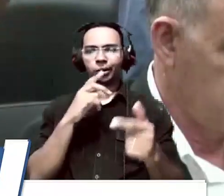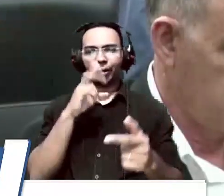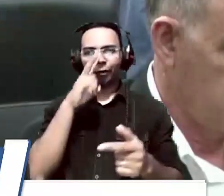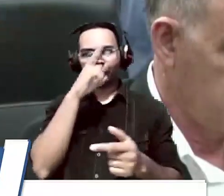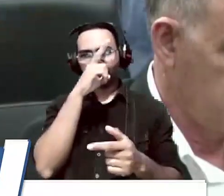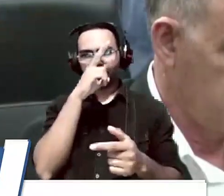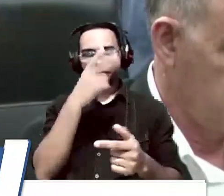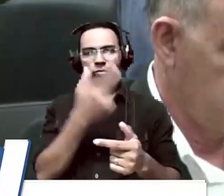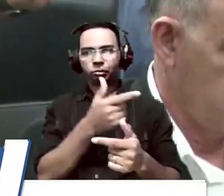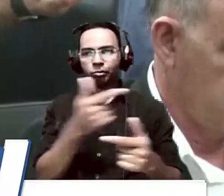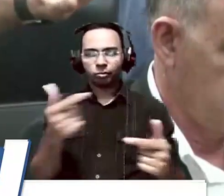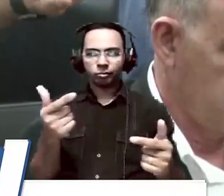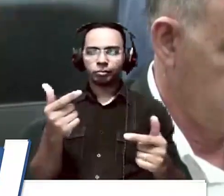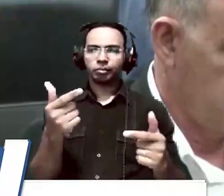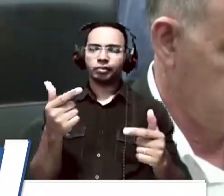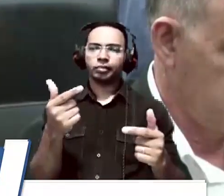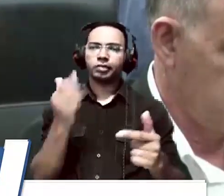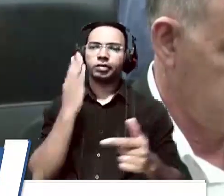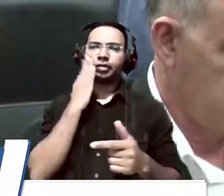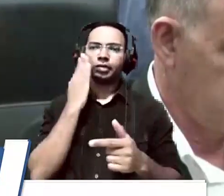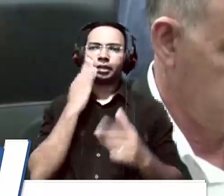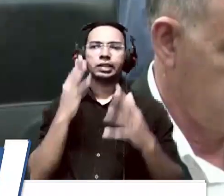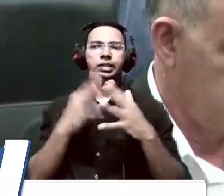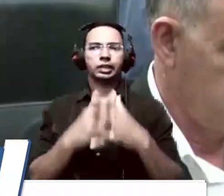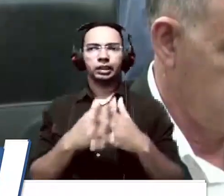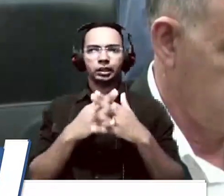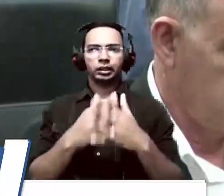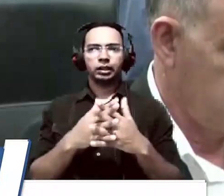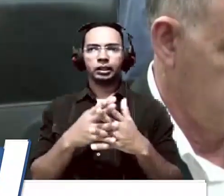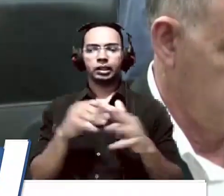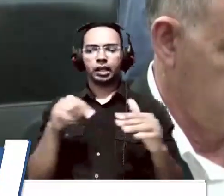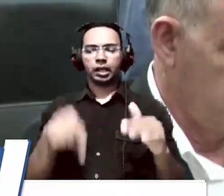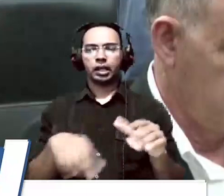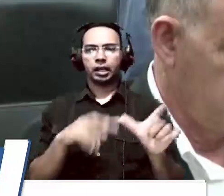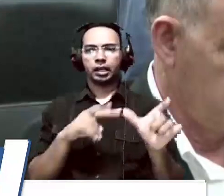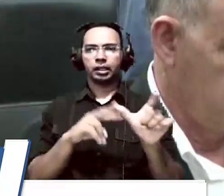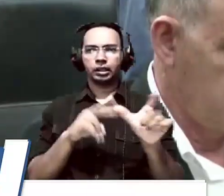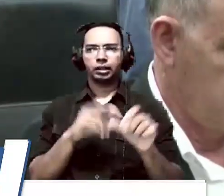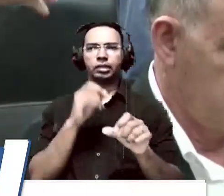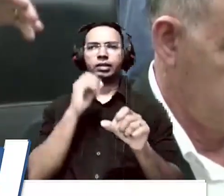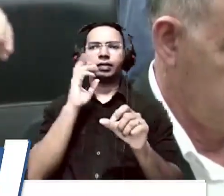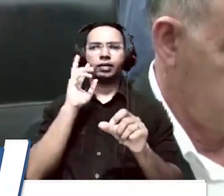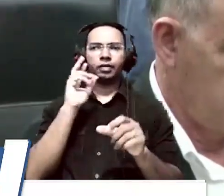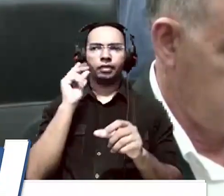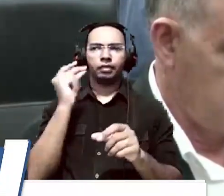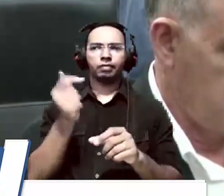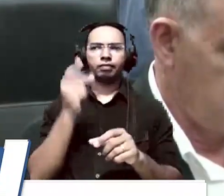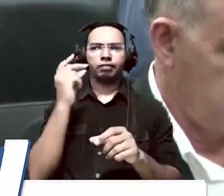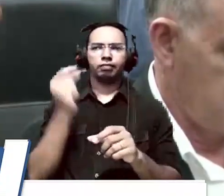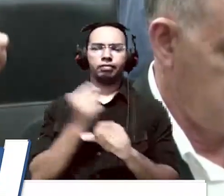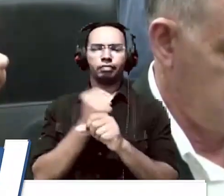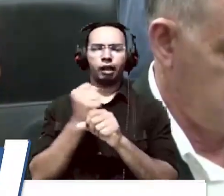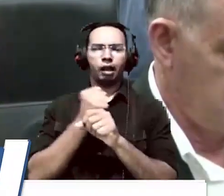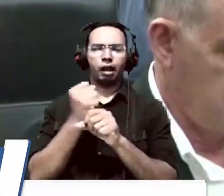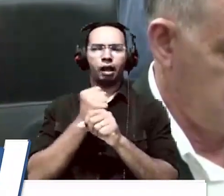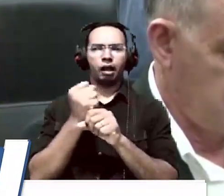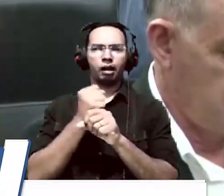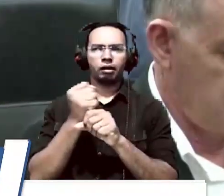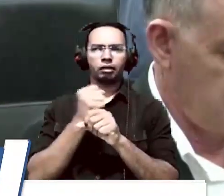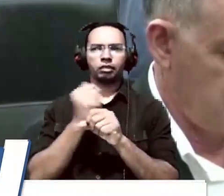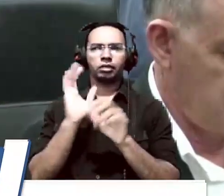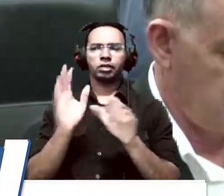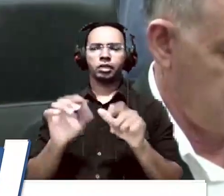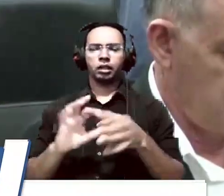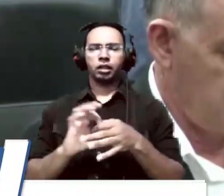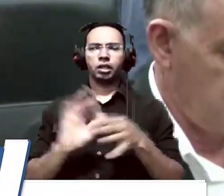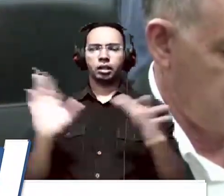situação. A gente sabe que é complicado. Essa casa aqui, durante vários mandatos, autorizou